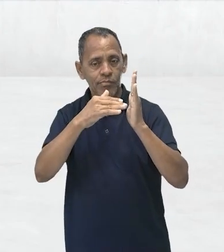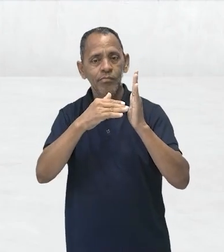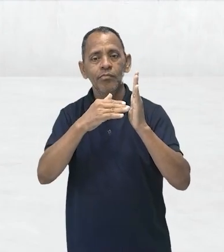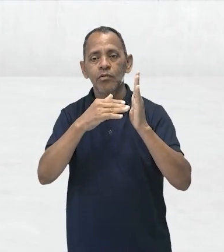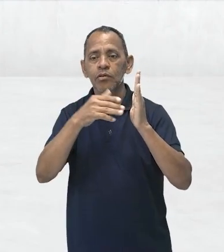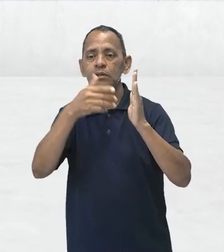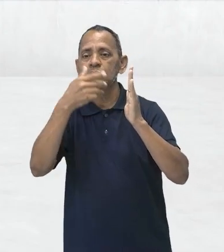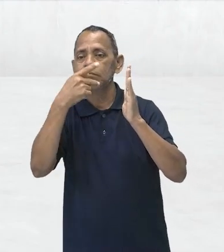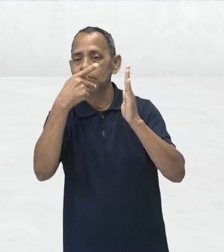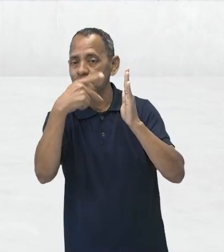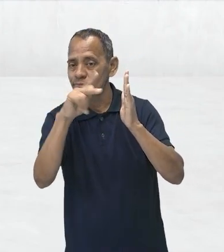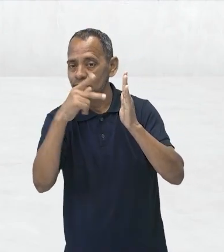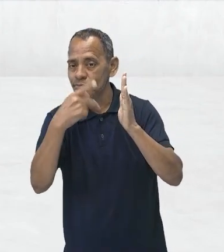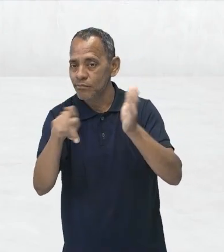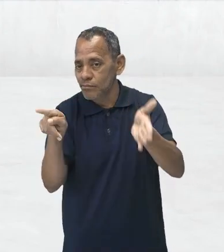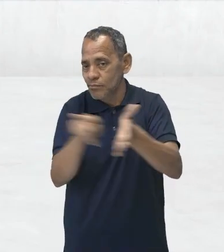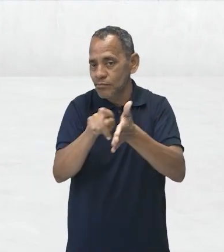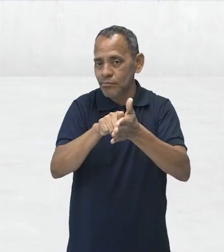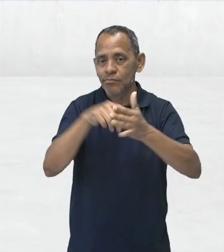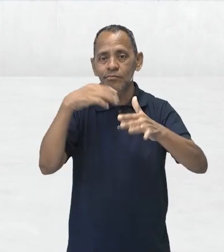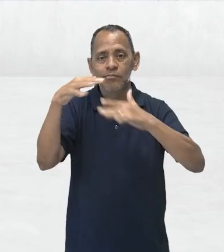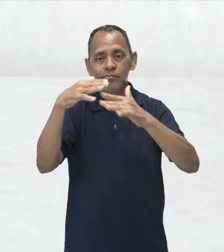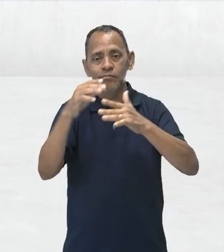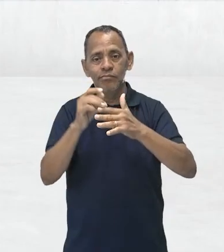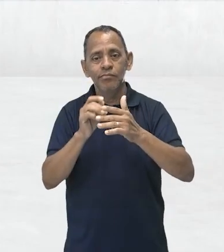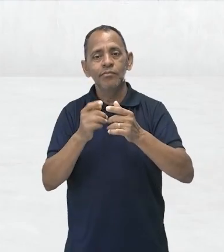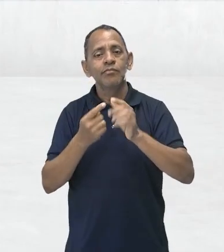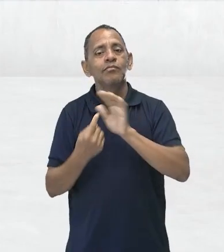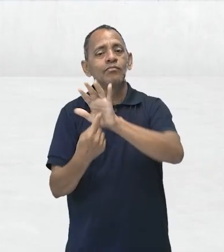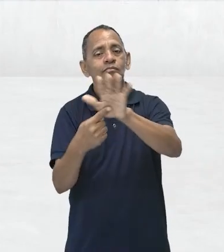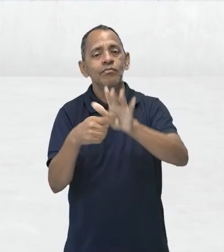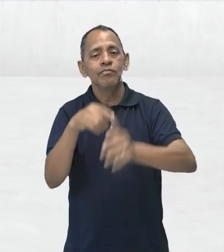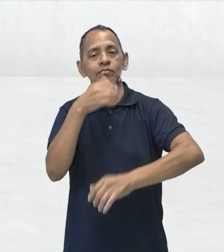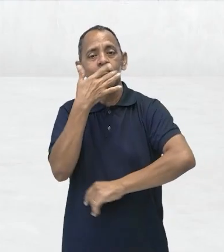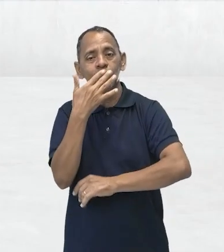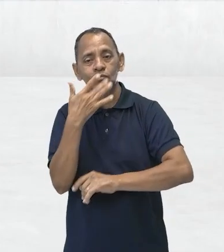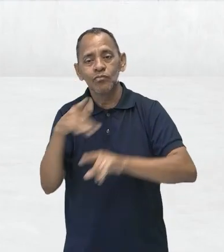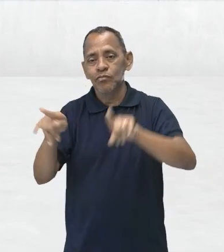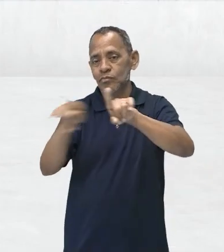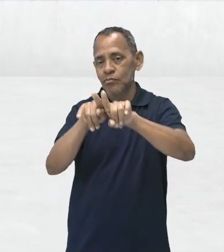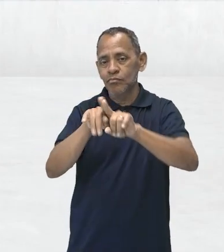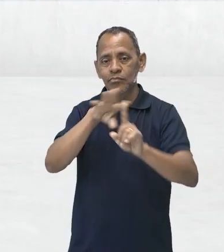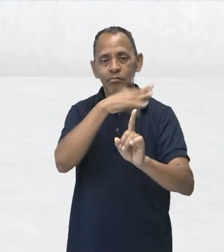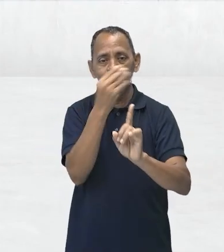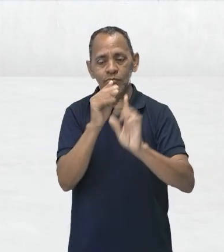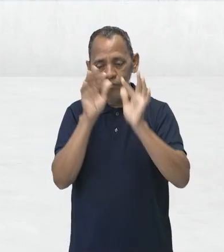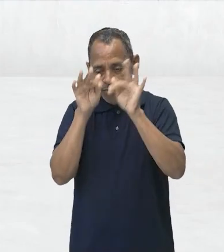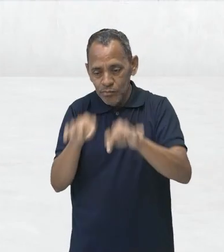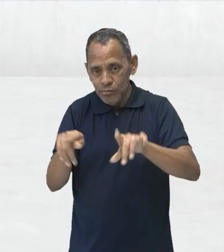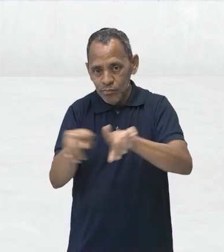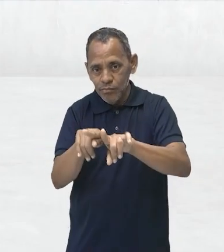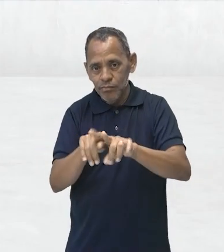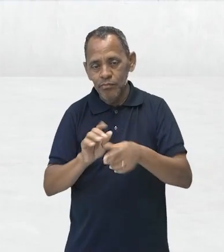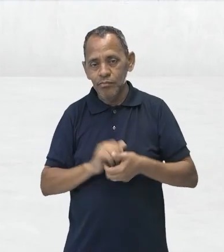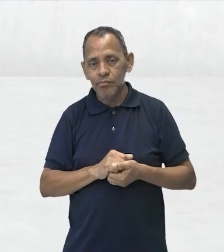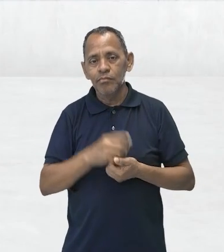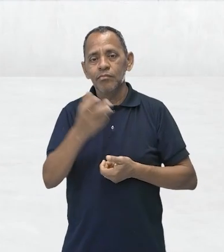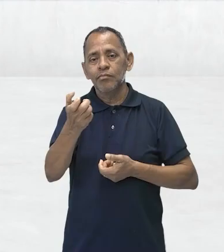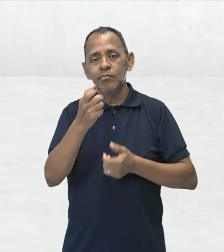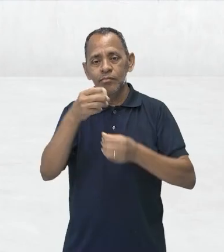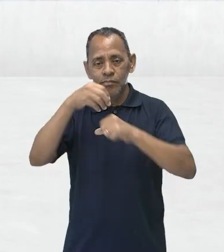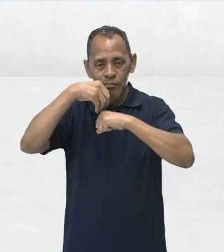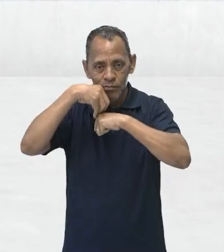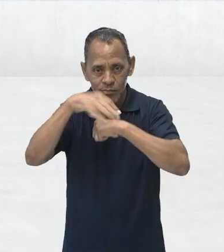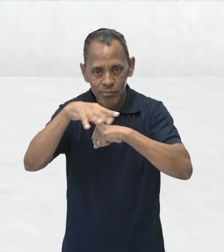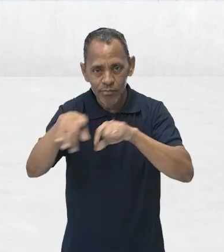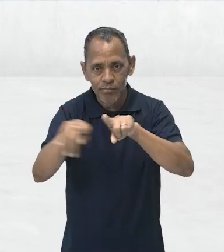é que vão definir, e as cores é que vão definir a tua arte final. O que você quer transmitir?